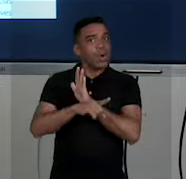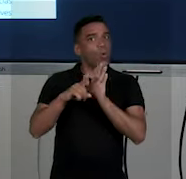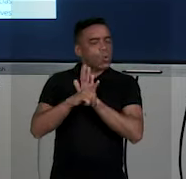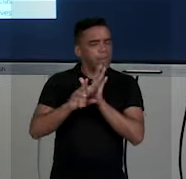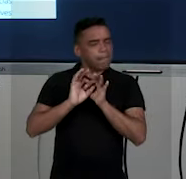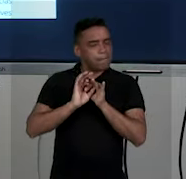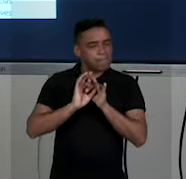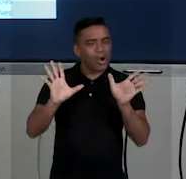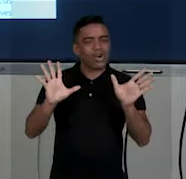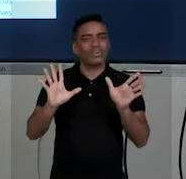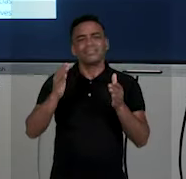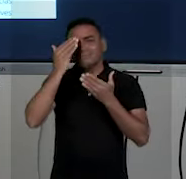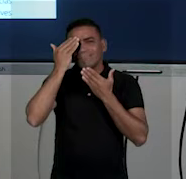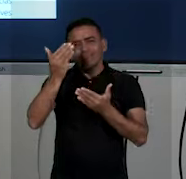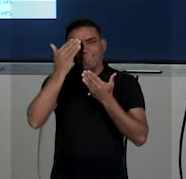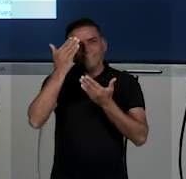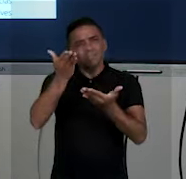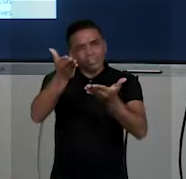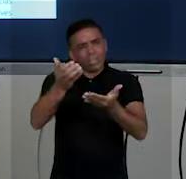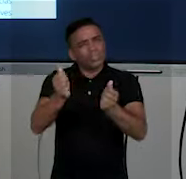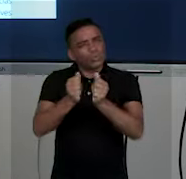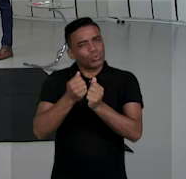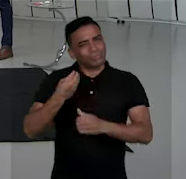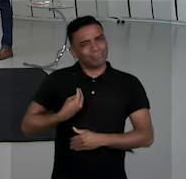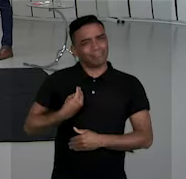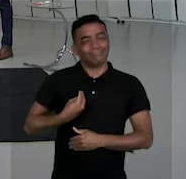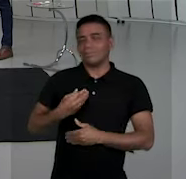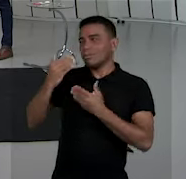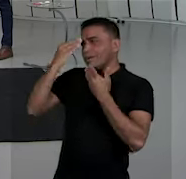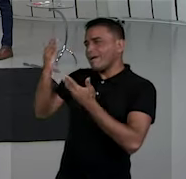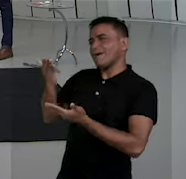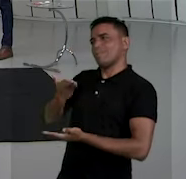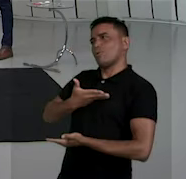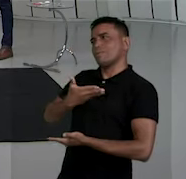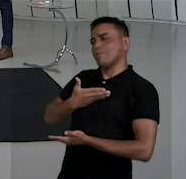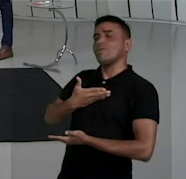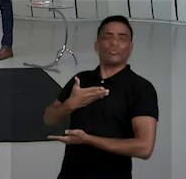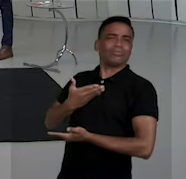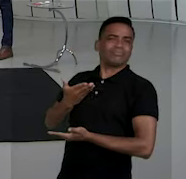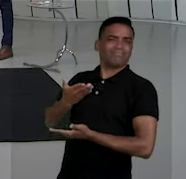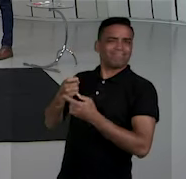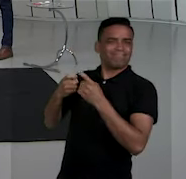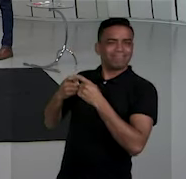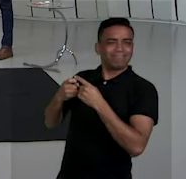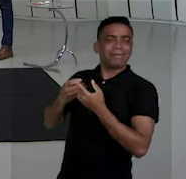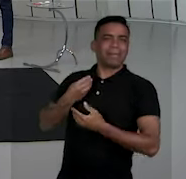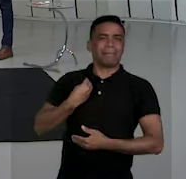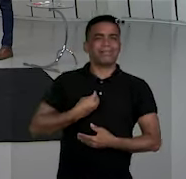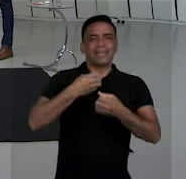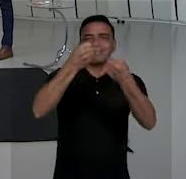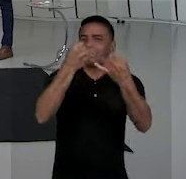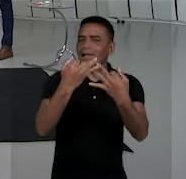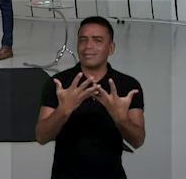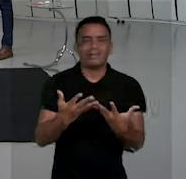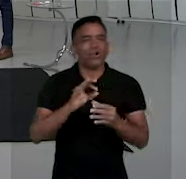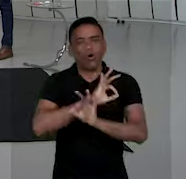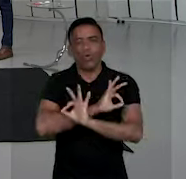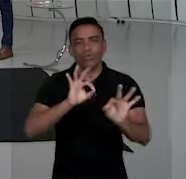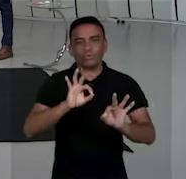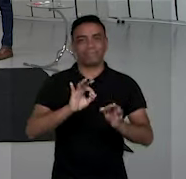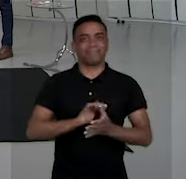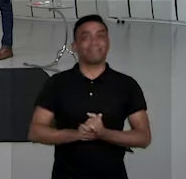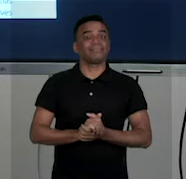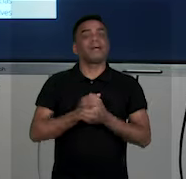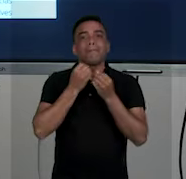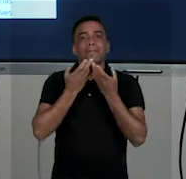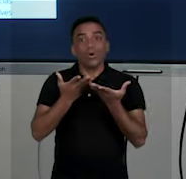também. Muito obrigada pela sua companhia, muito obrigada, Dr. Flávio, pela presença, pelas suas explicações. Bom, pessoal,